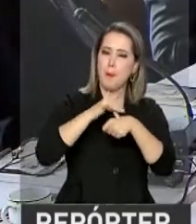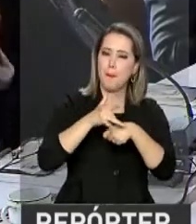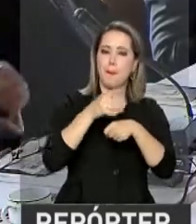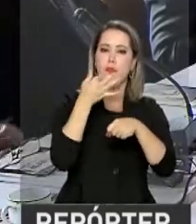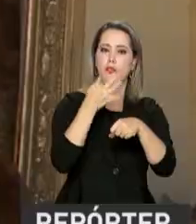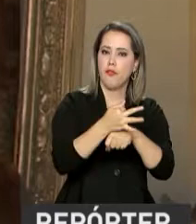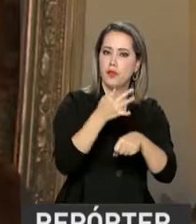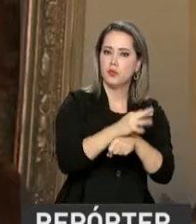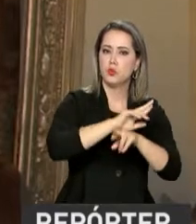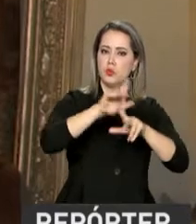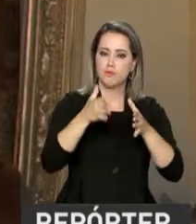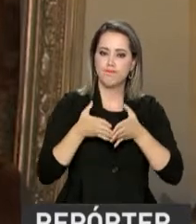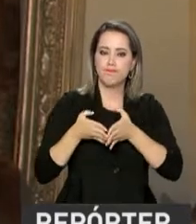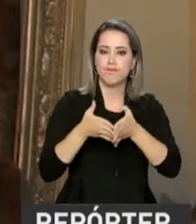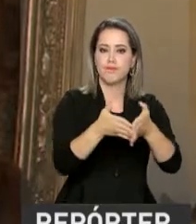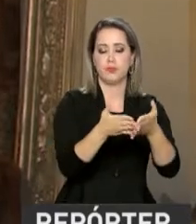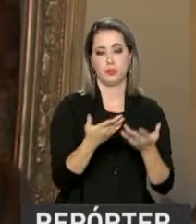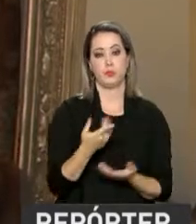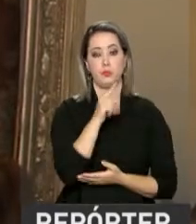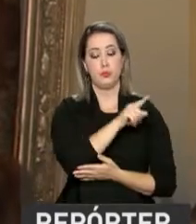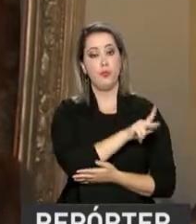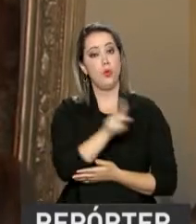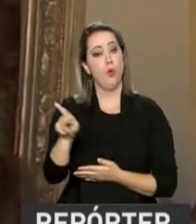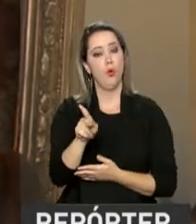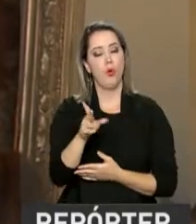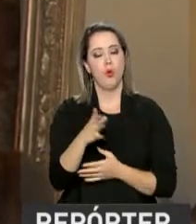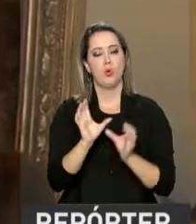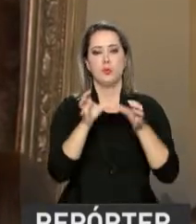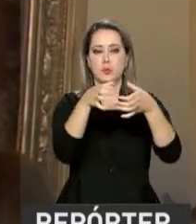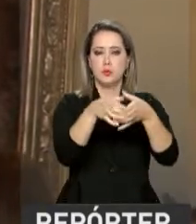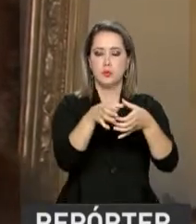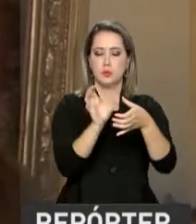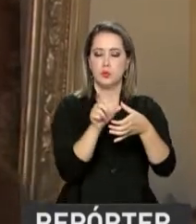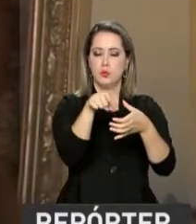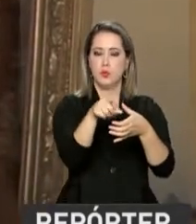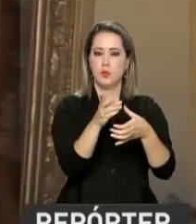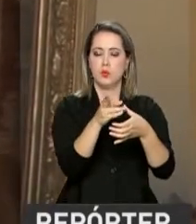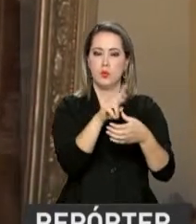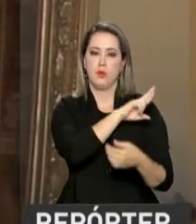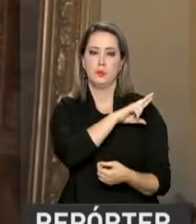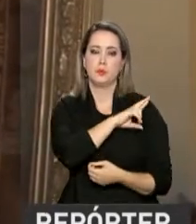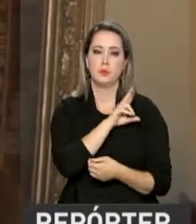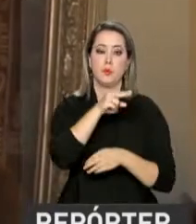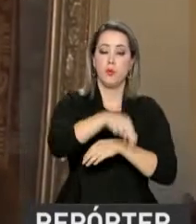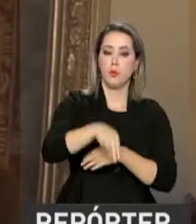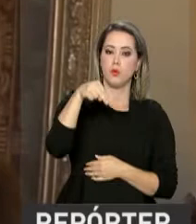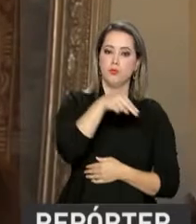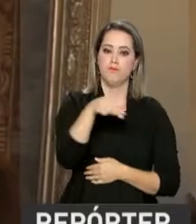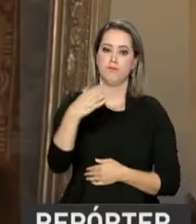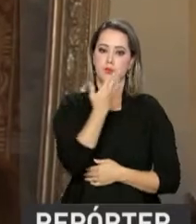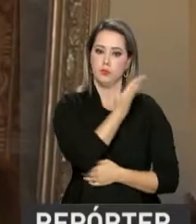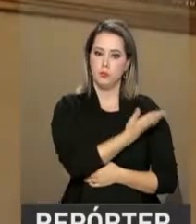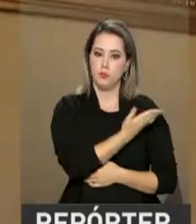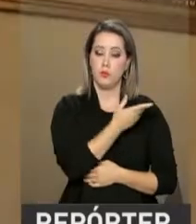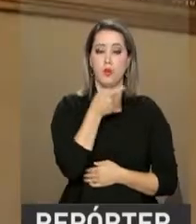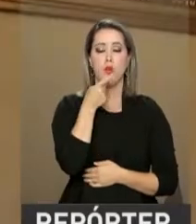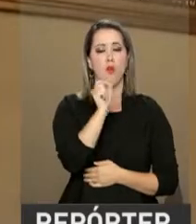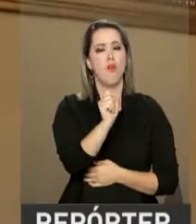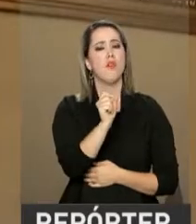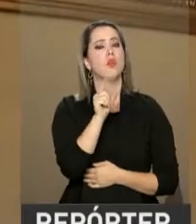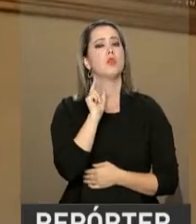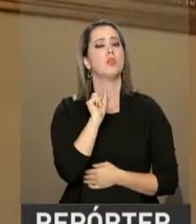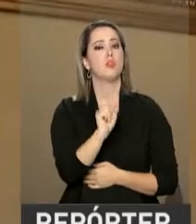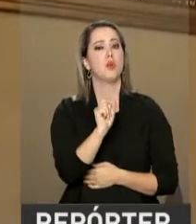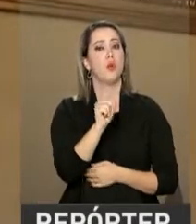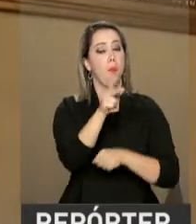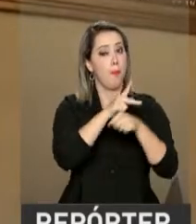marítimo o presidente da associação que representa estes setores na noruega ram solace lindahl avalia que o